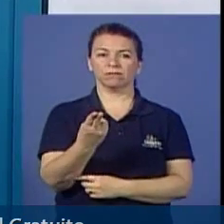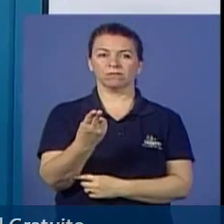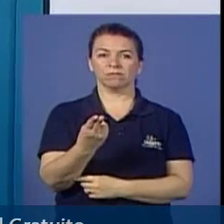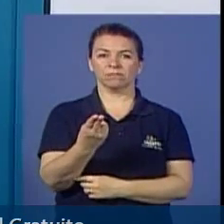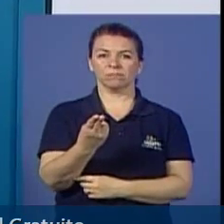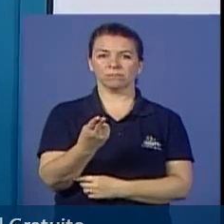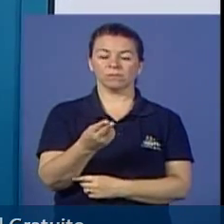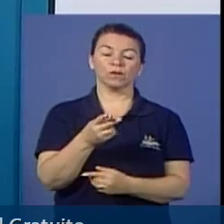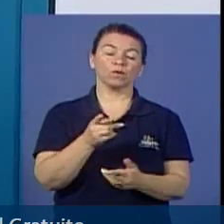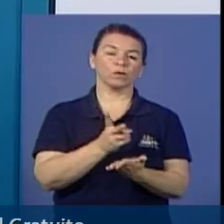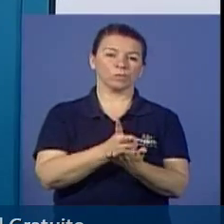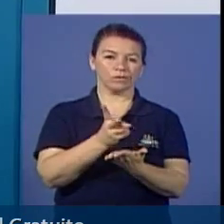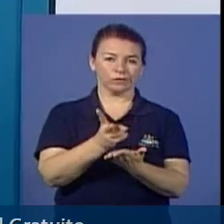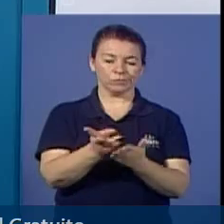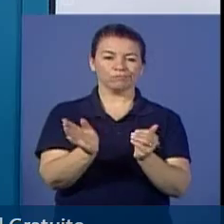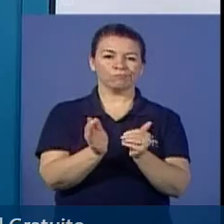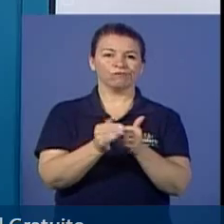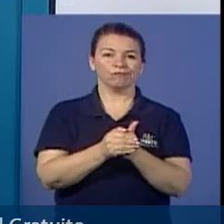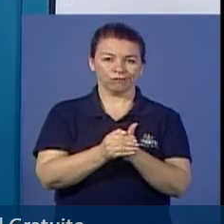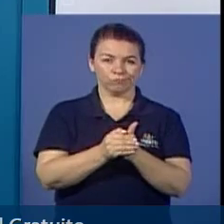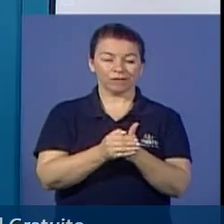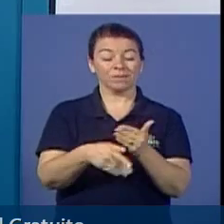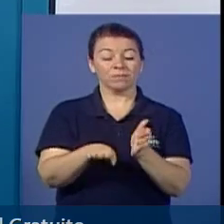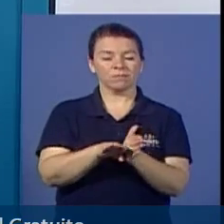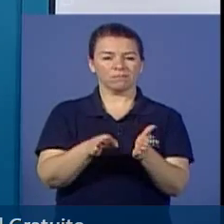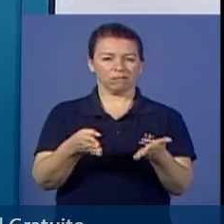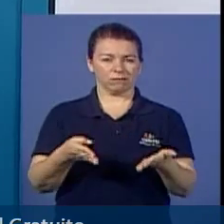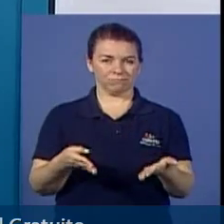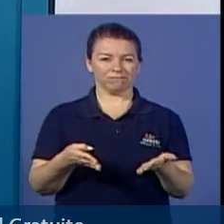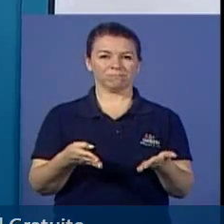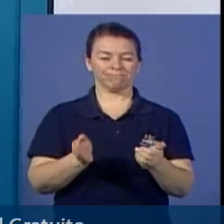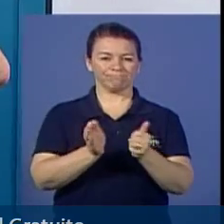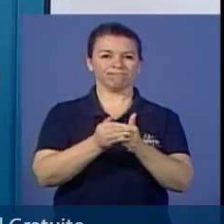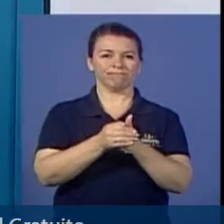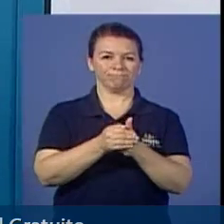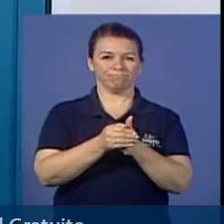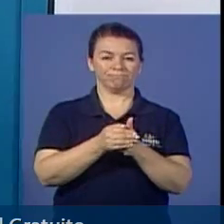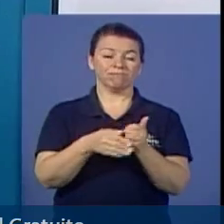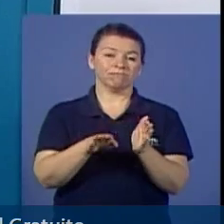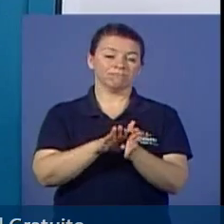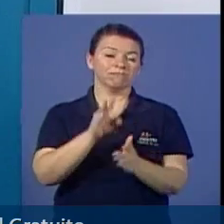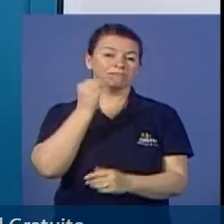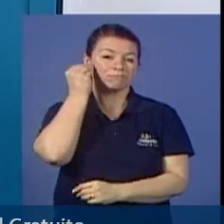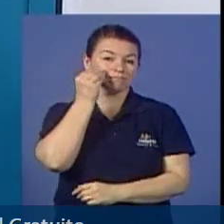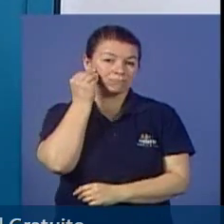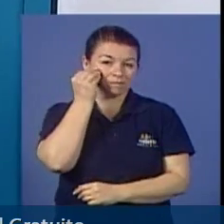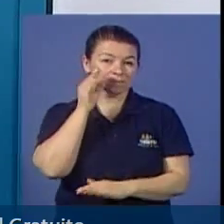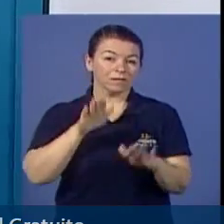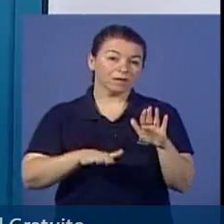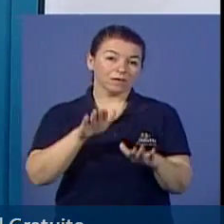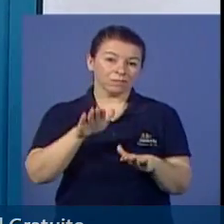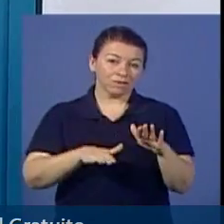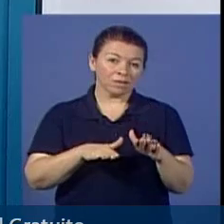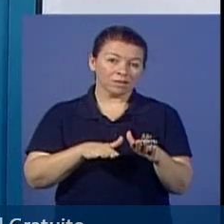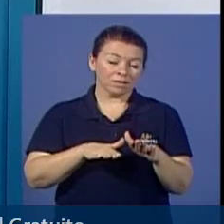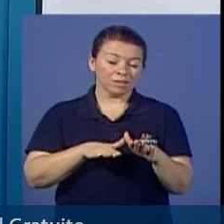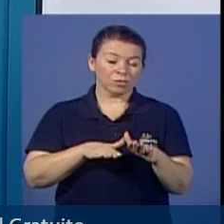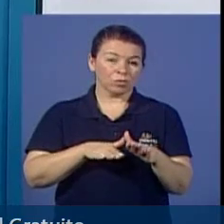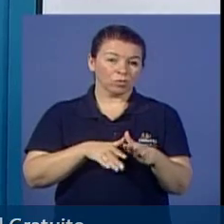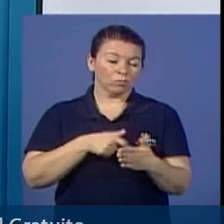clandestinos, escondidos e até tentando promover, de repente, uma luta contra